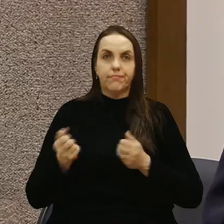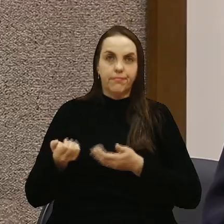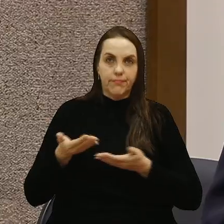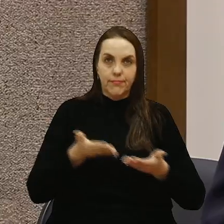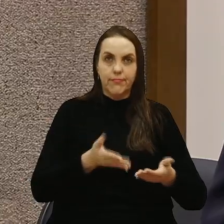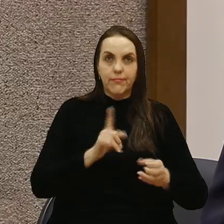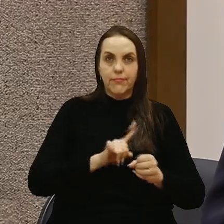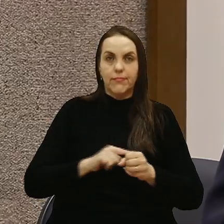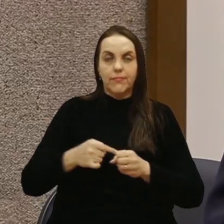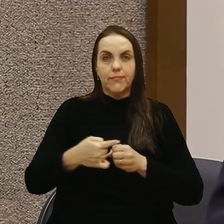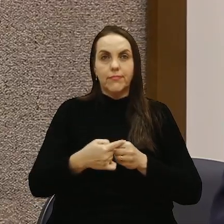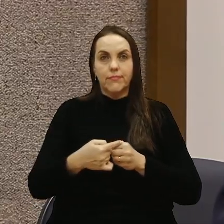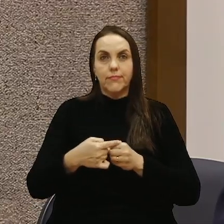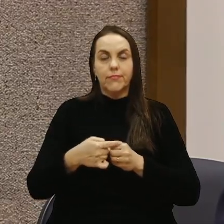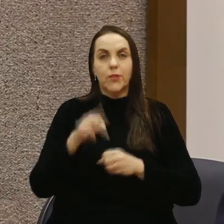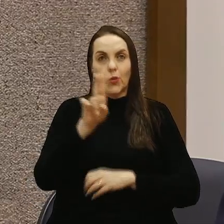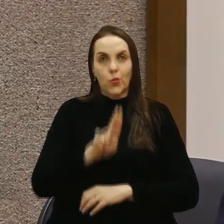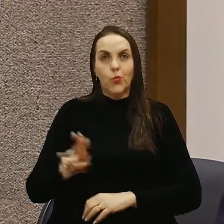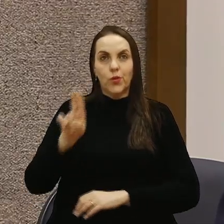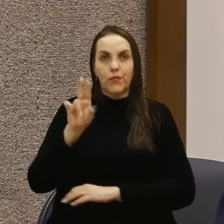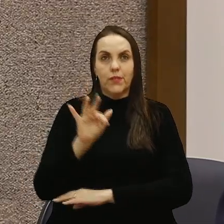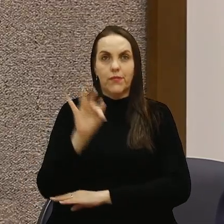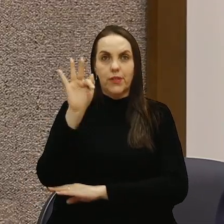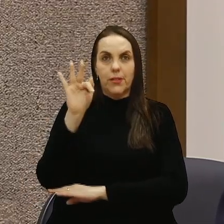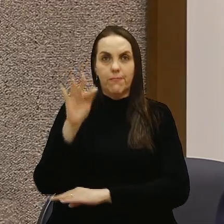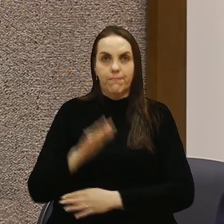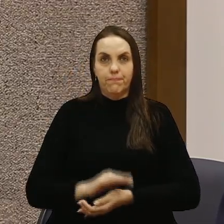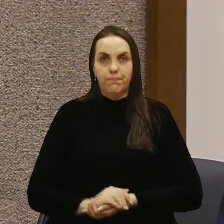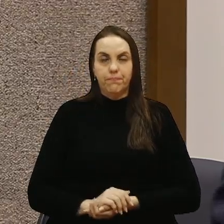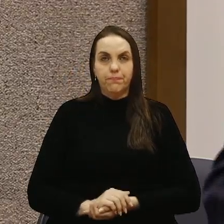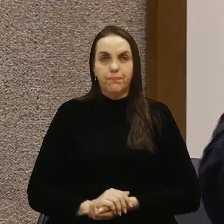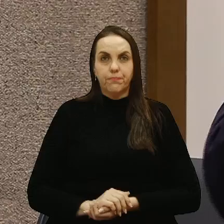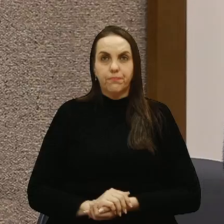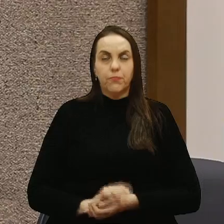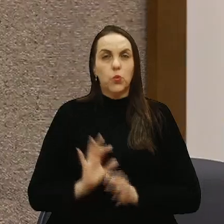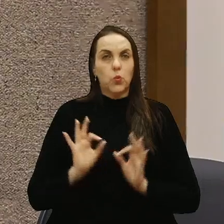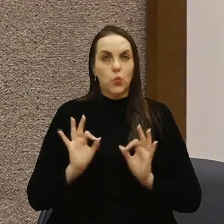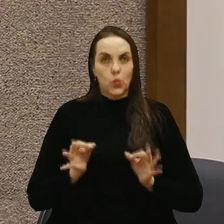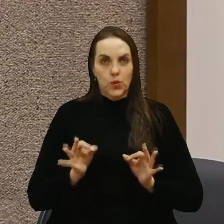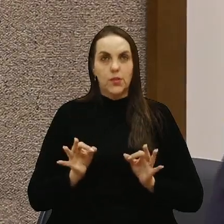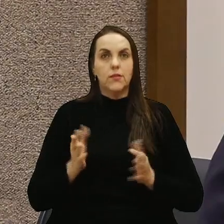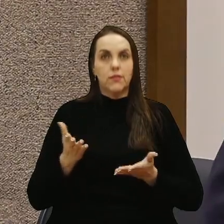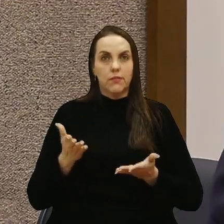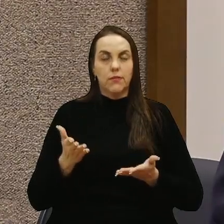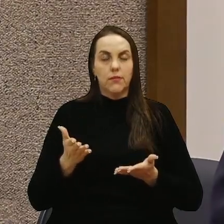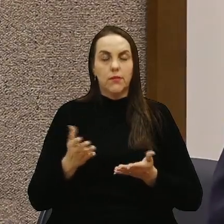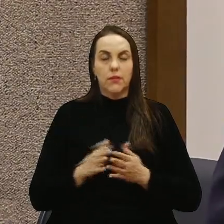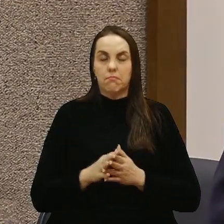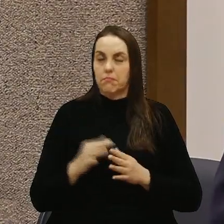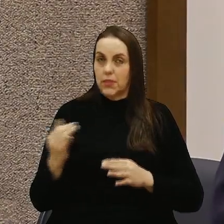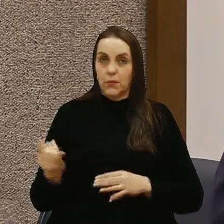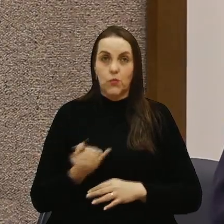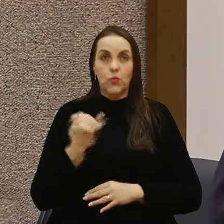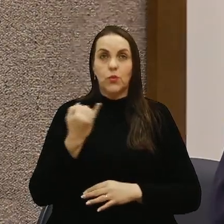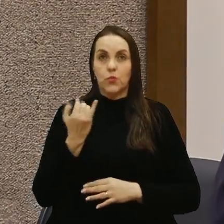nossa cidade uma universidade federal, que com certeza vai ser um divisor de